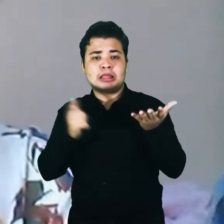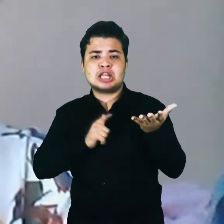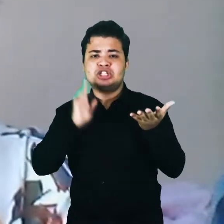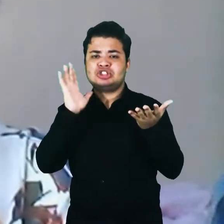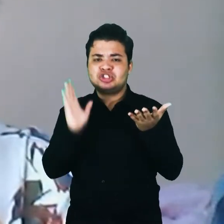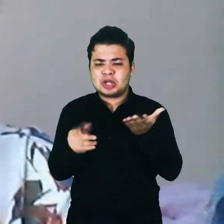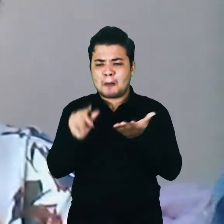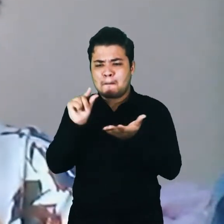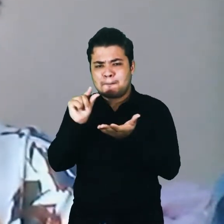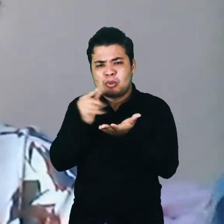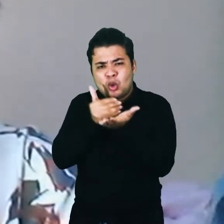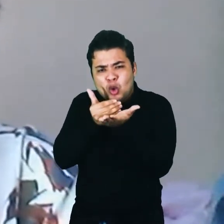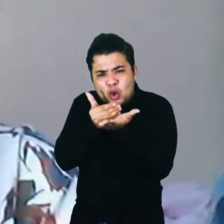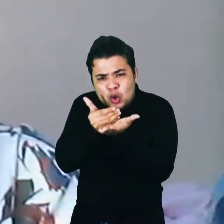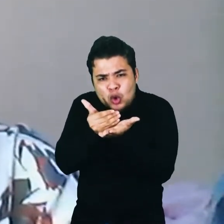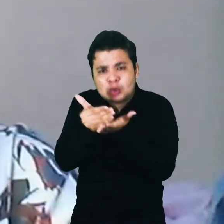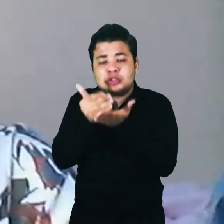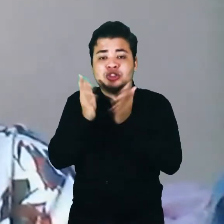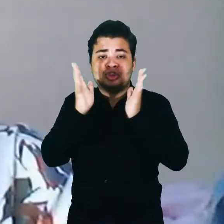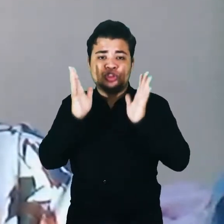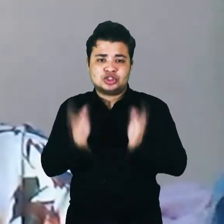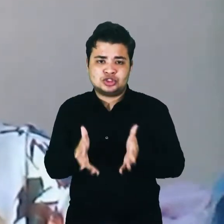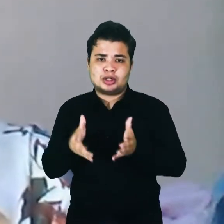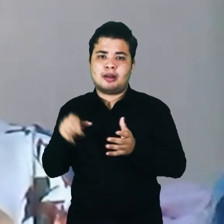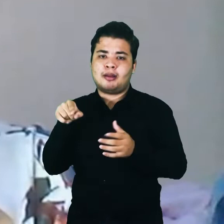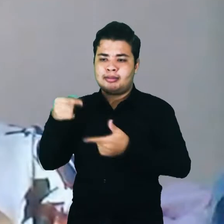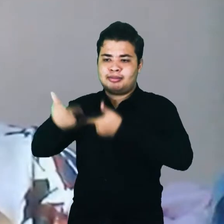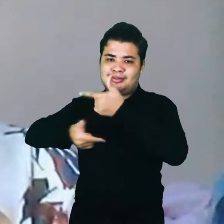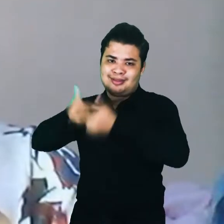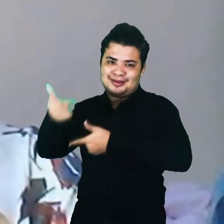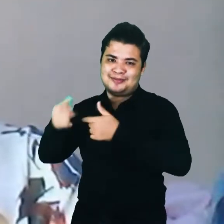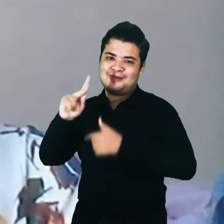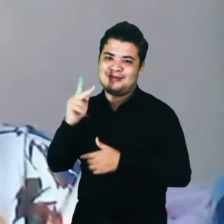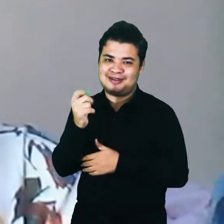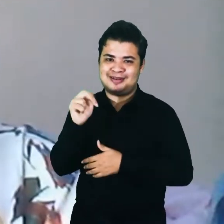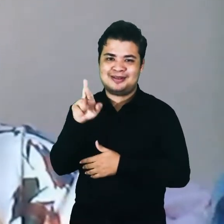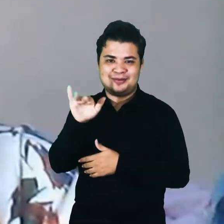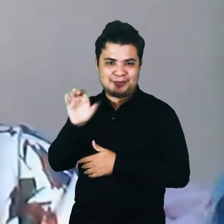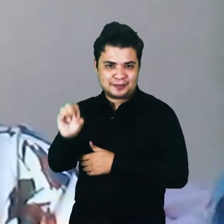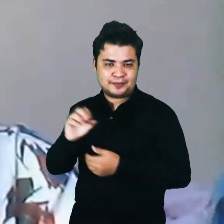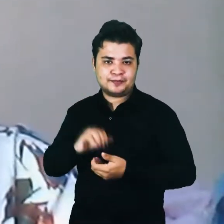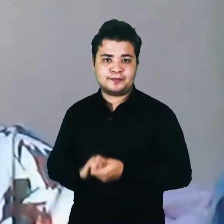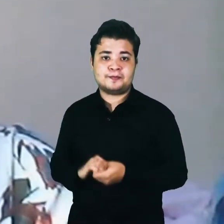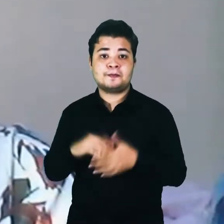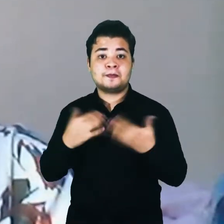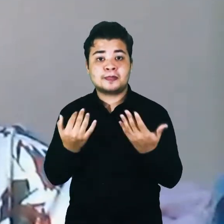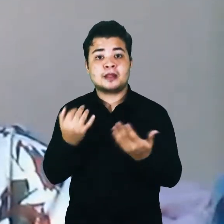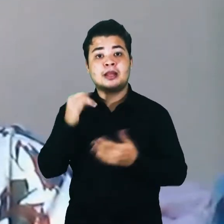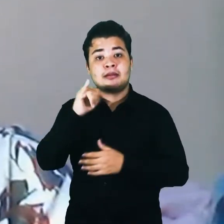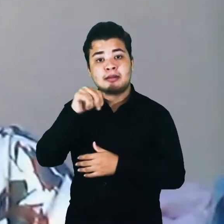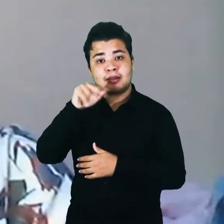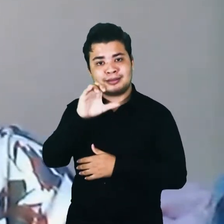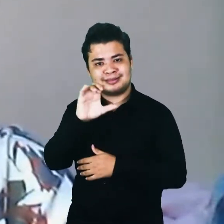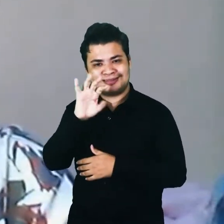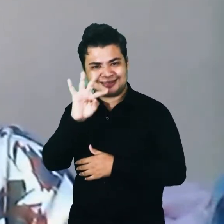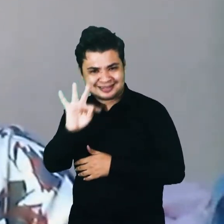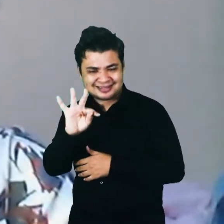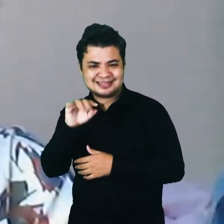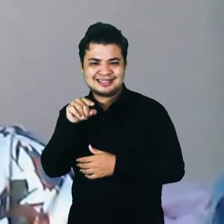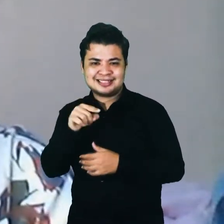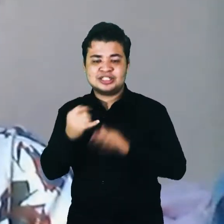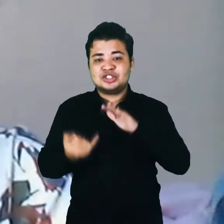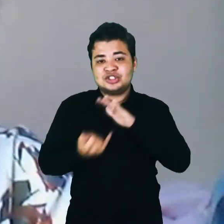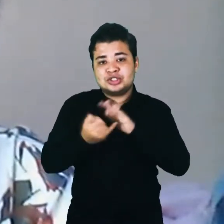para esse tipo de trabalho com os herbários. O INCT, esse programa Instituto Nacional de